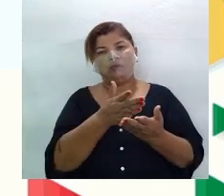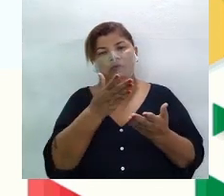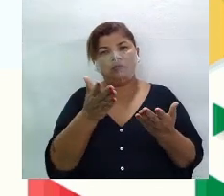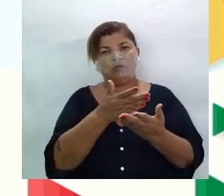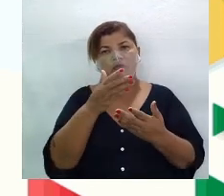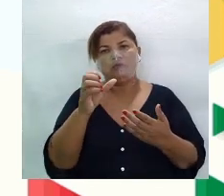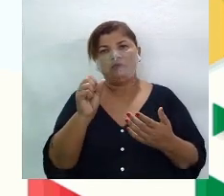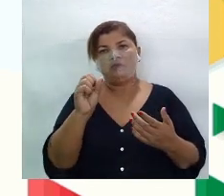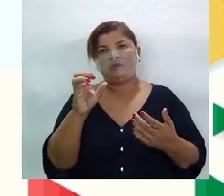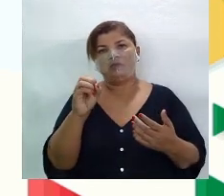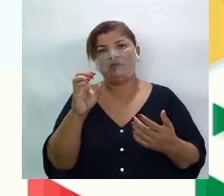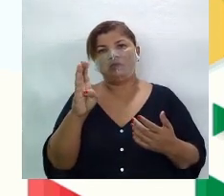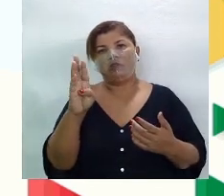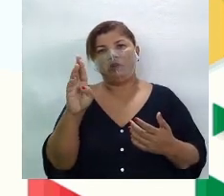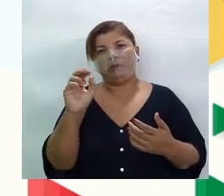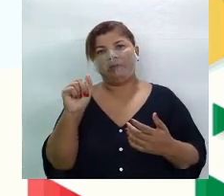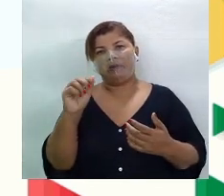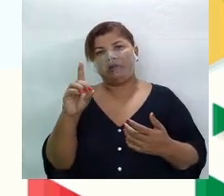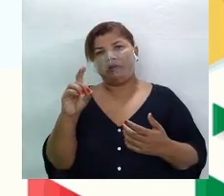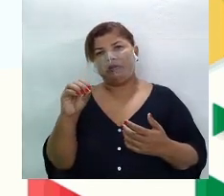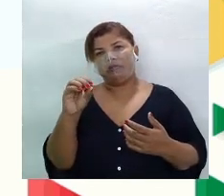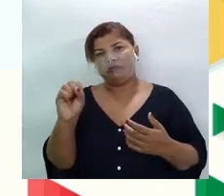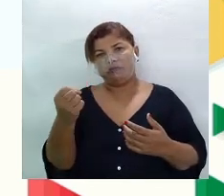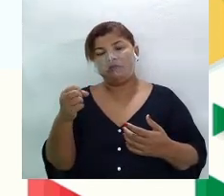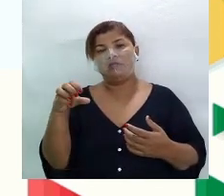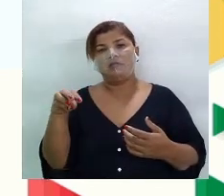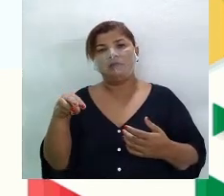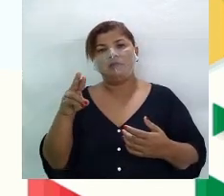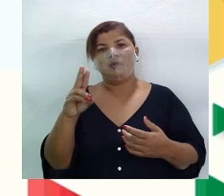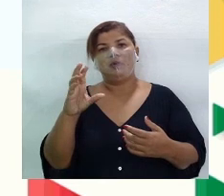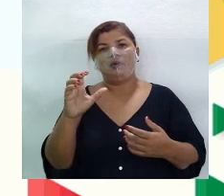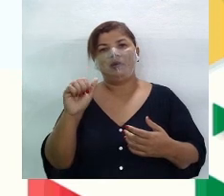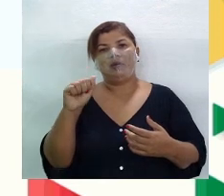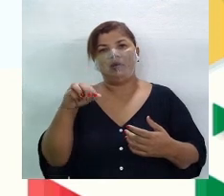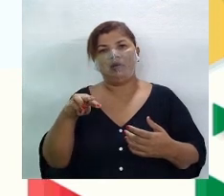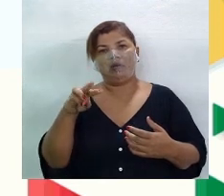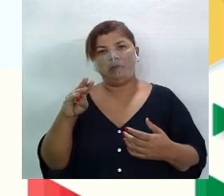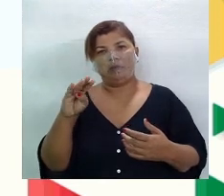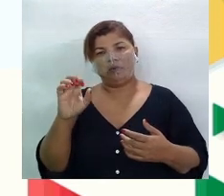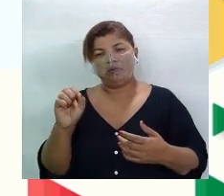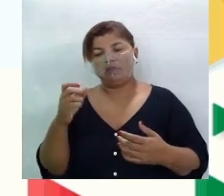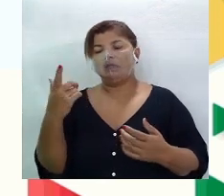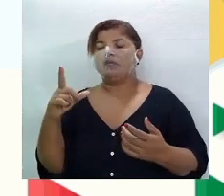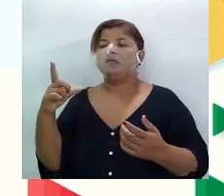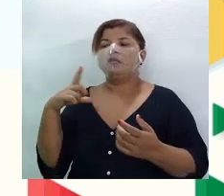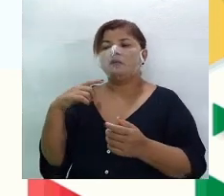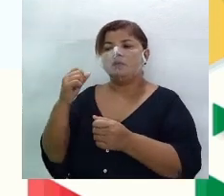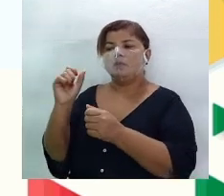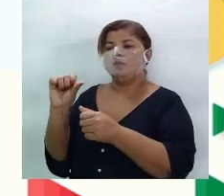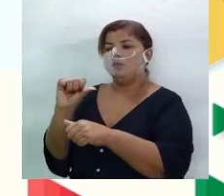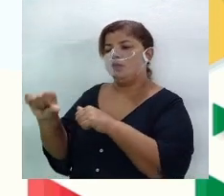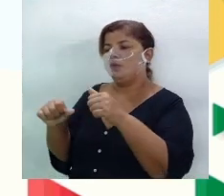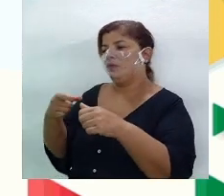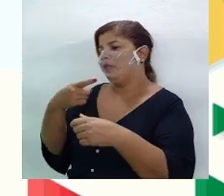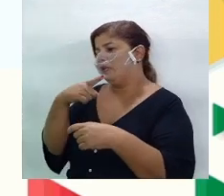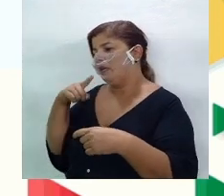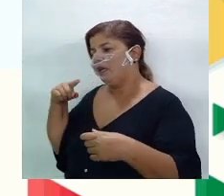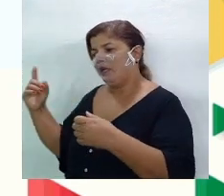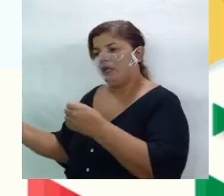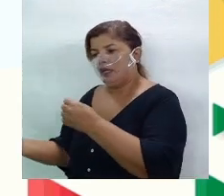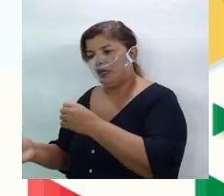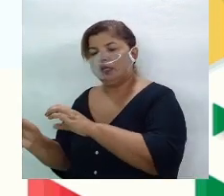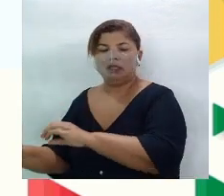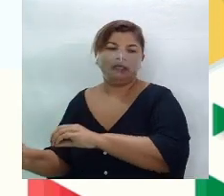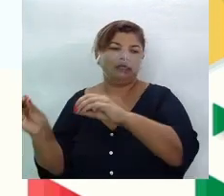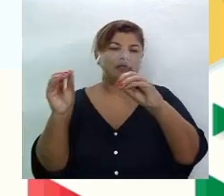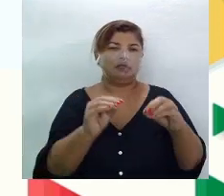né, para outra ordem. O processo de urbanização, né? Quando Exatamente. a gente passa da sociedade canavieira ao processo de urbanização que já se